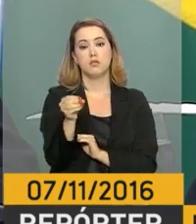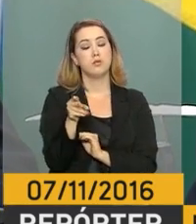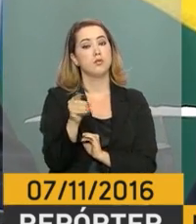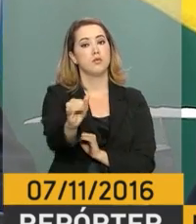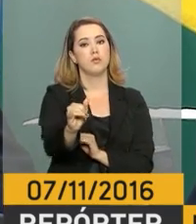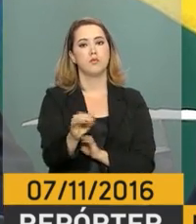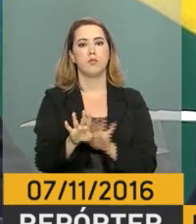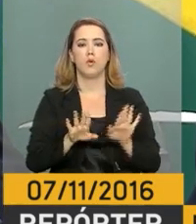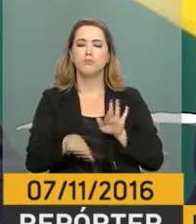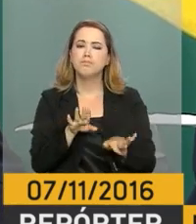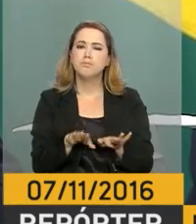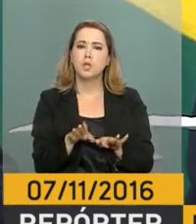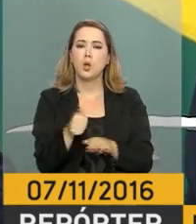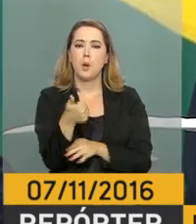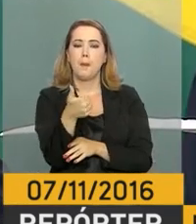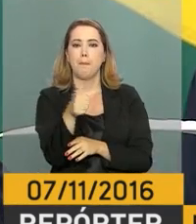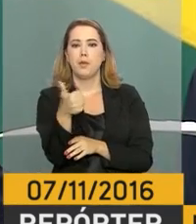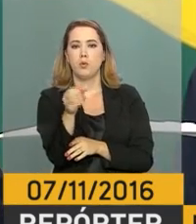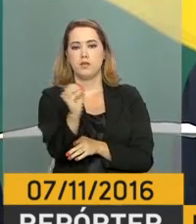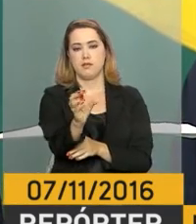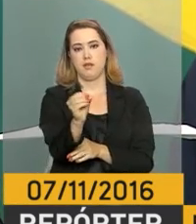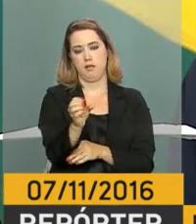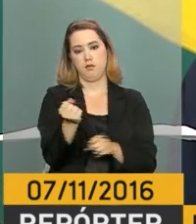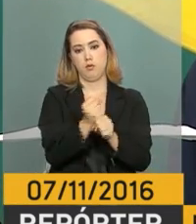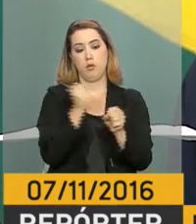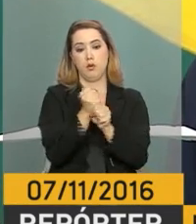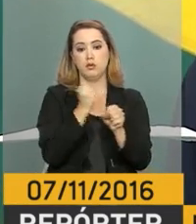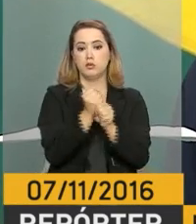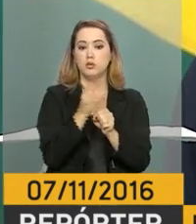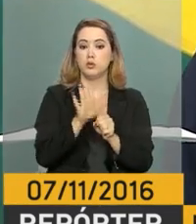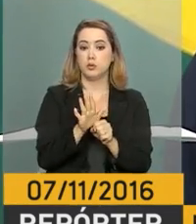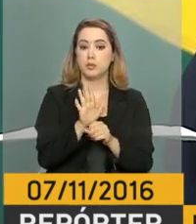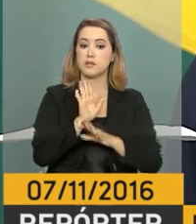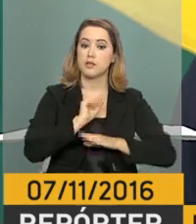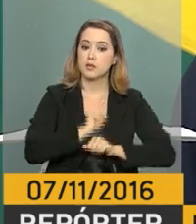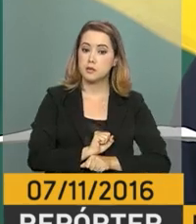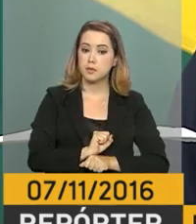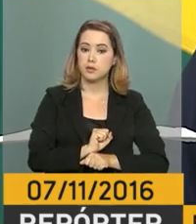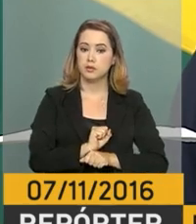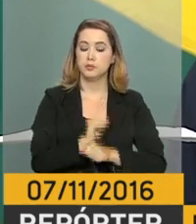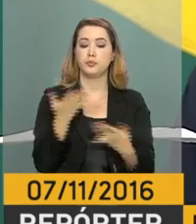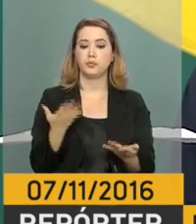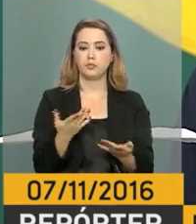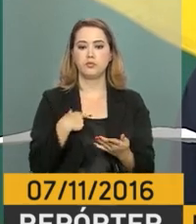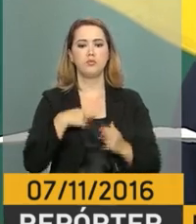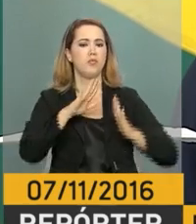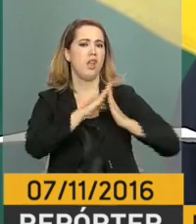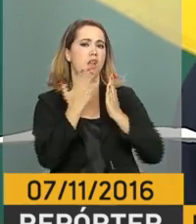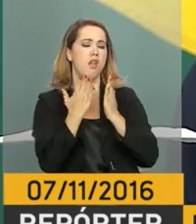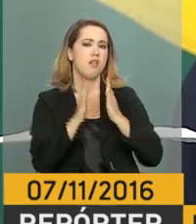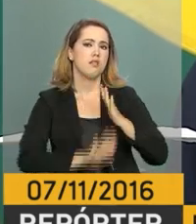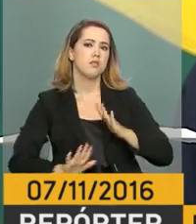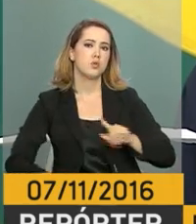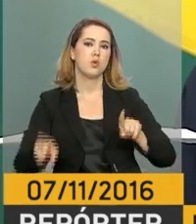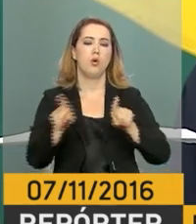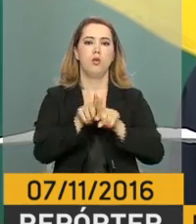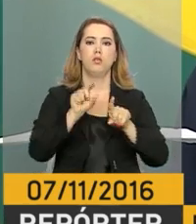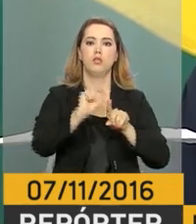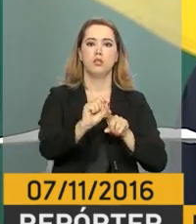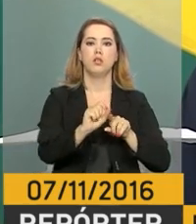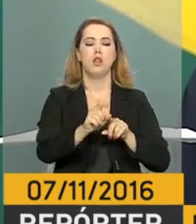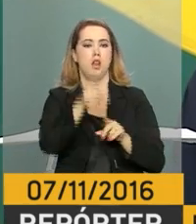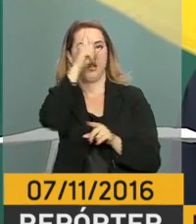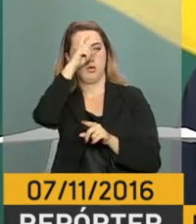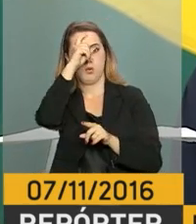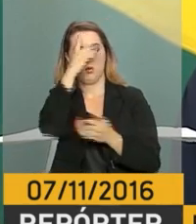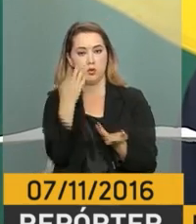1.100 obras destas que estão paralisadas, que são creches, pré-escolas, unidades básicas